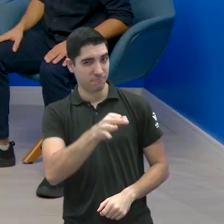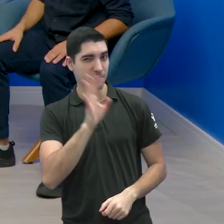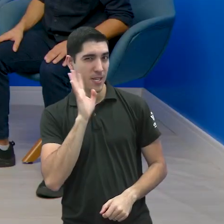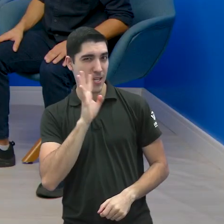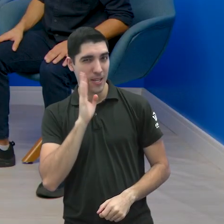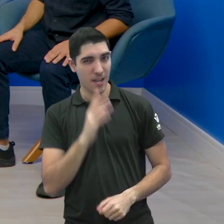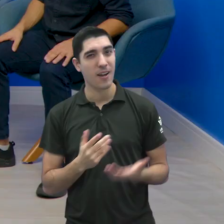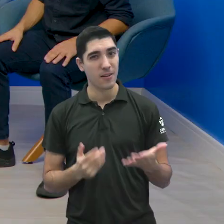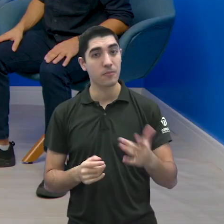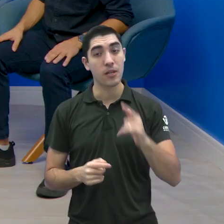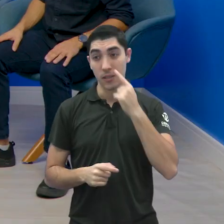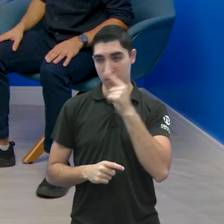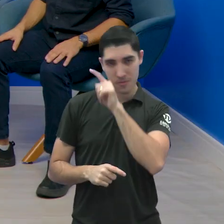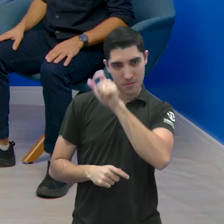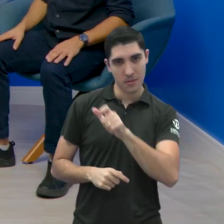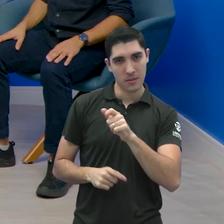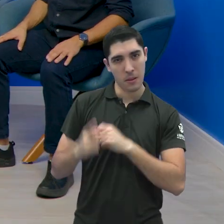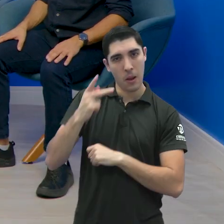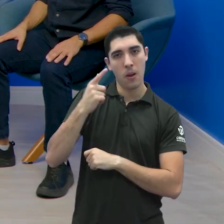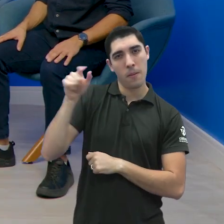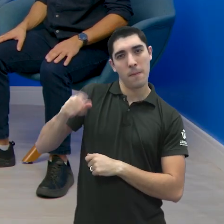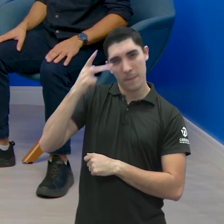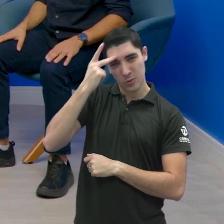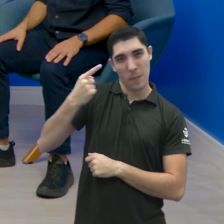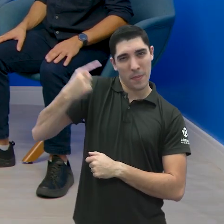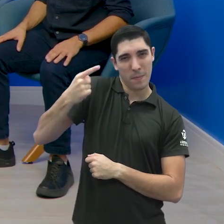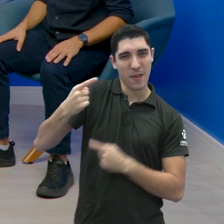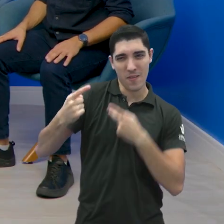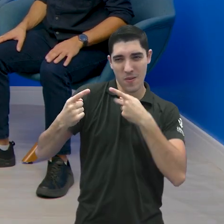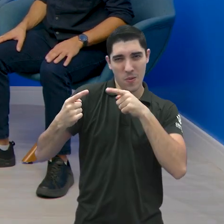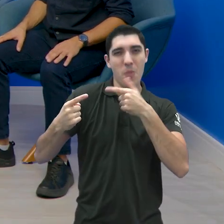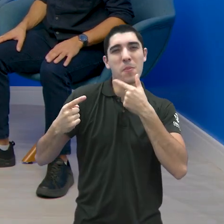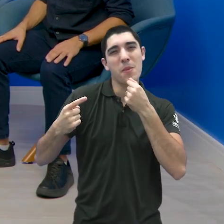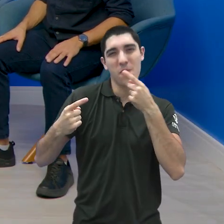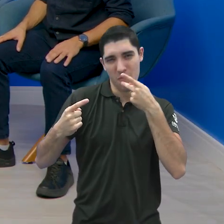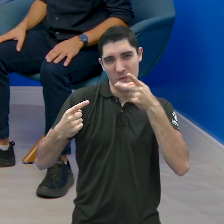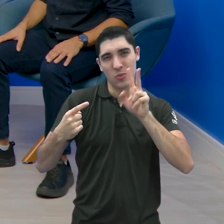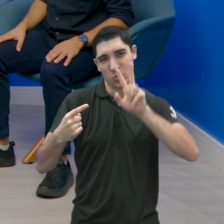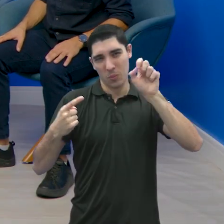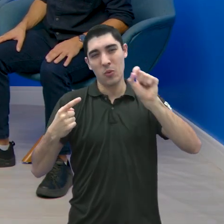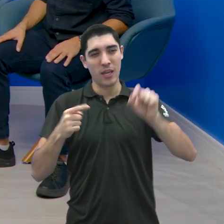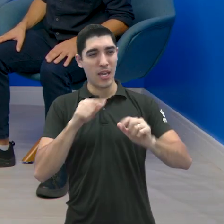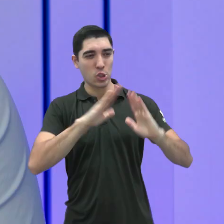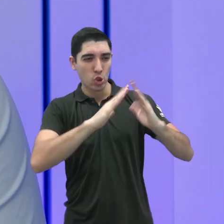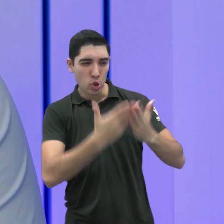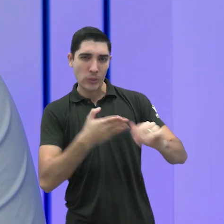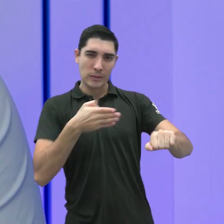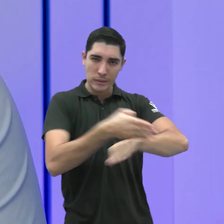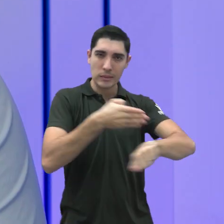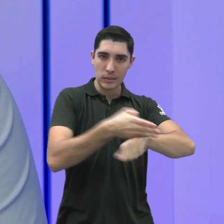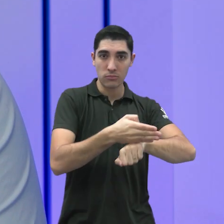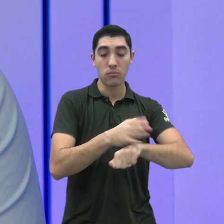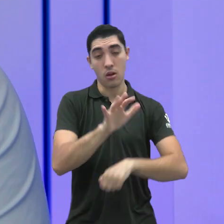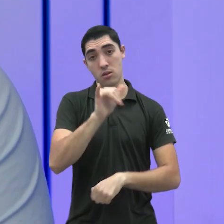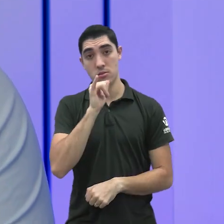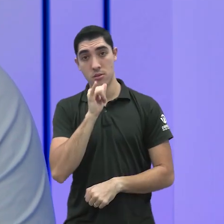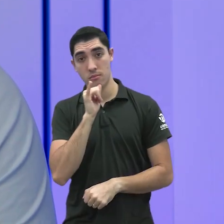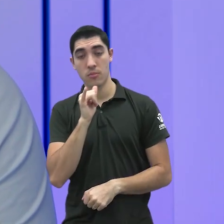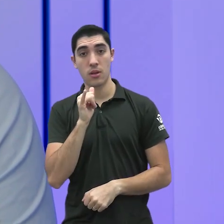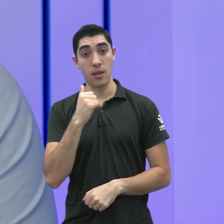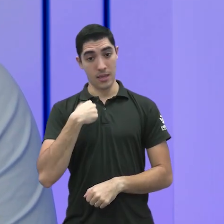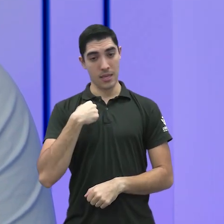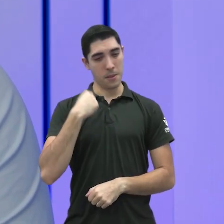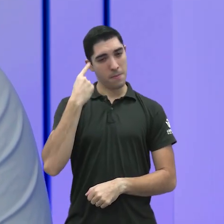incríveis. Legal. Eu vou pegar o gancho do primeiro que falou. Ele fala sobre ir nas